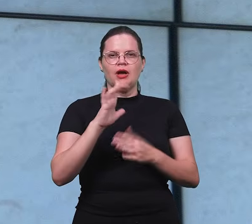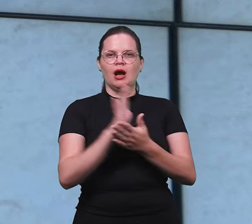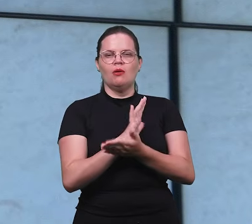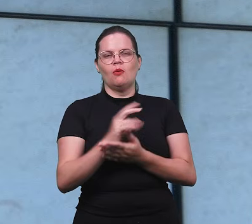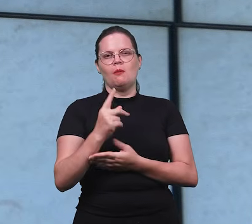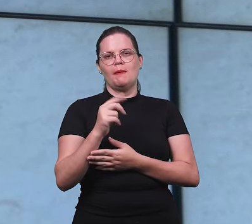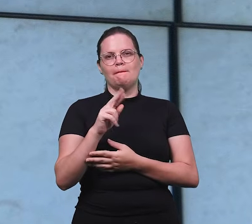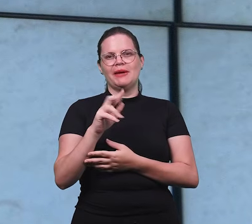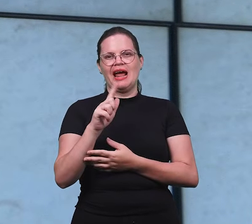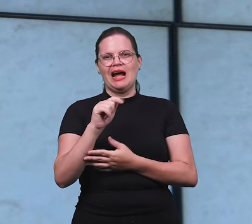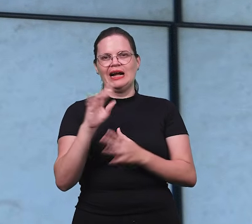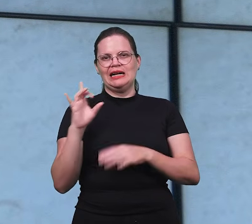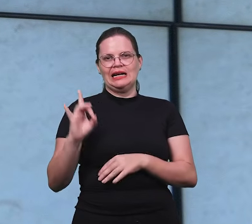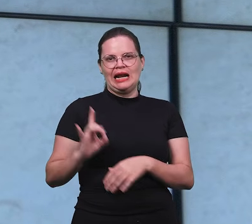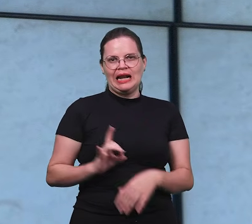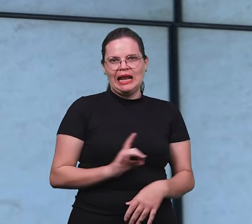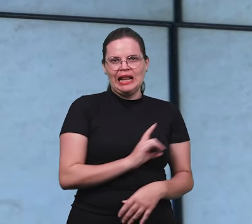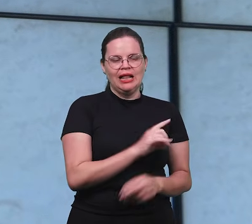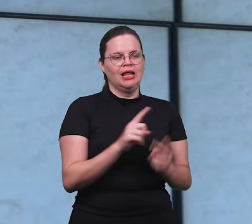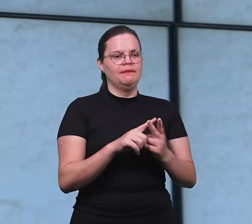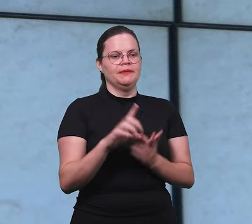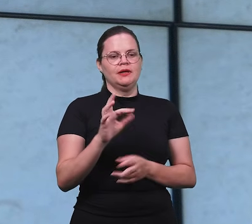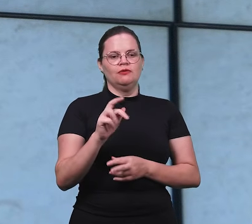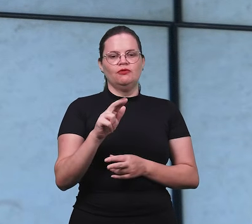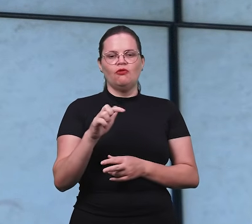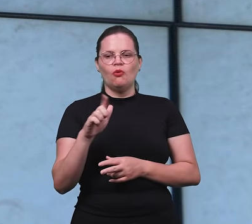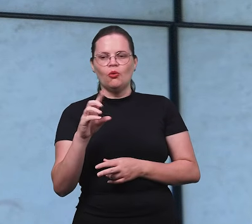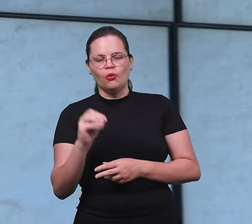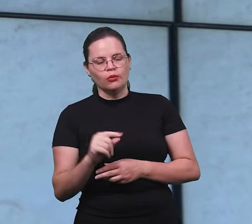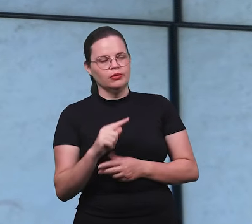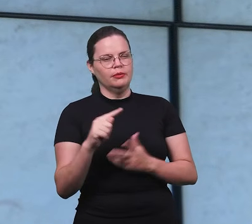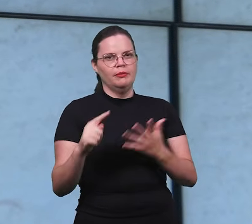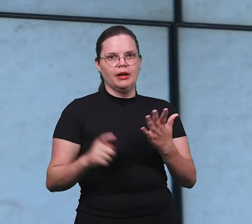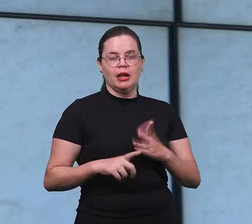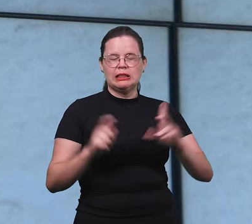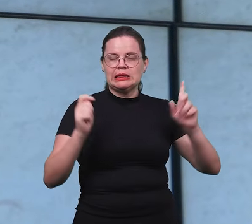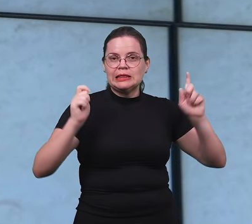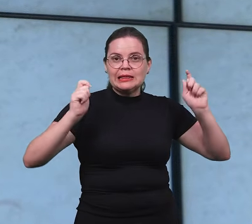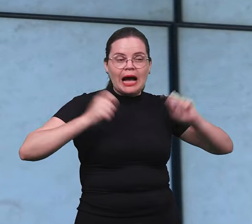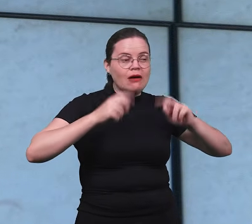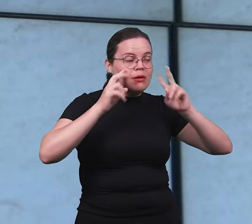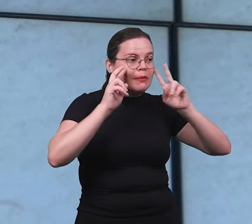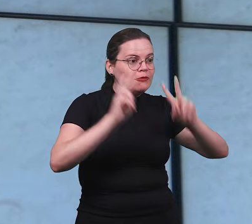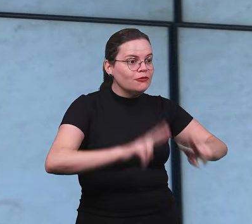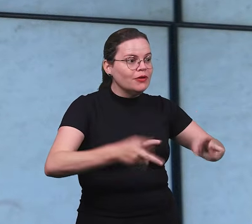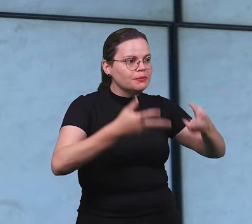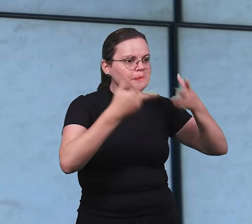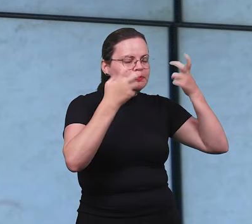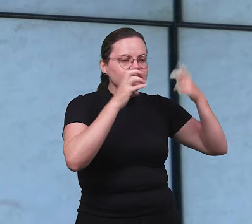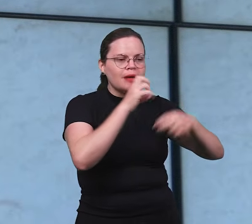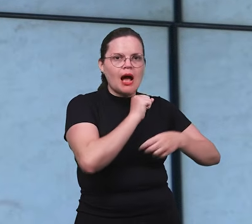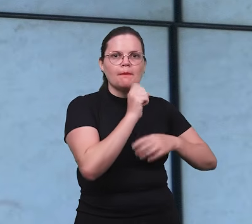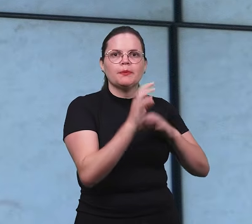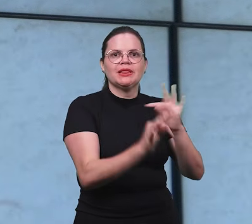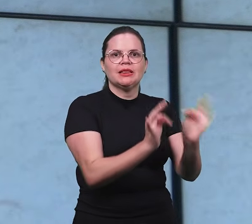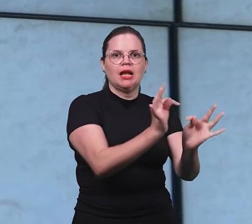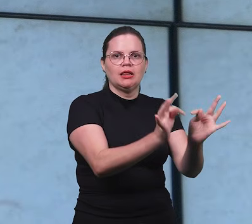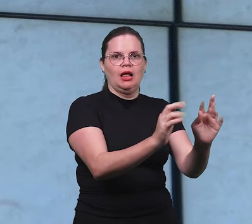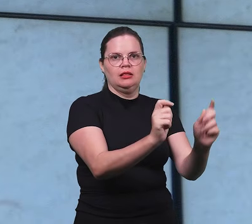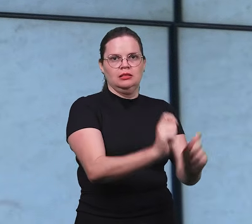praga, de fungos, de situações que vinham, era observado logo e era tratado.